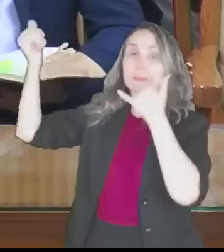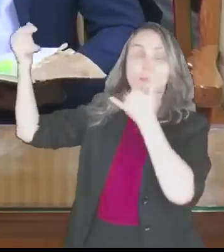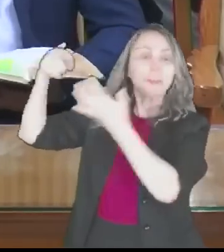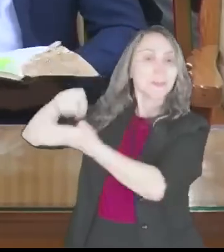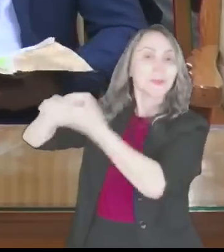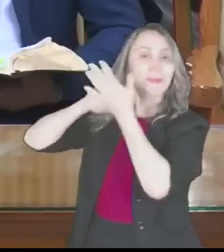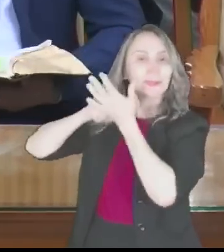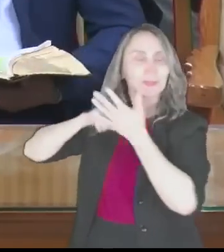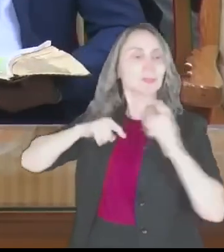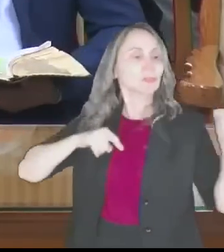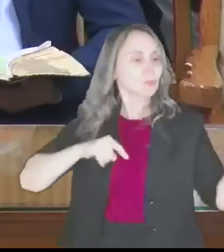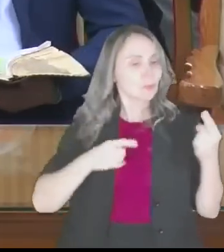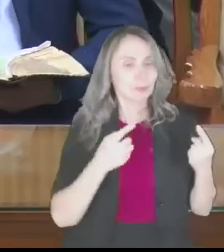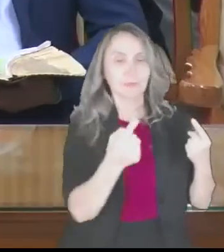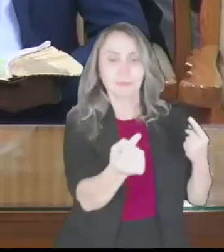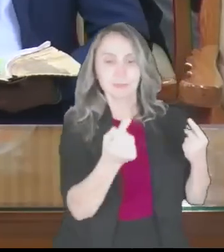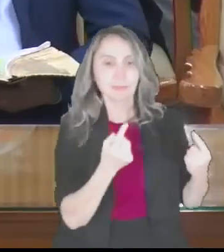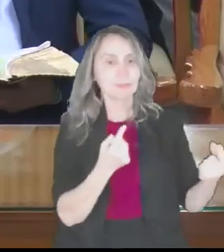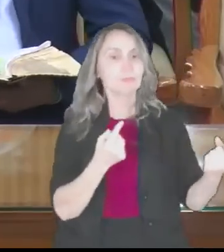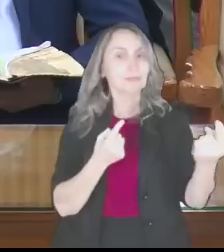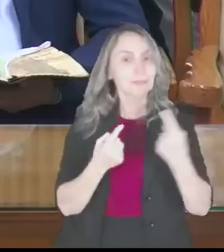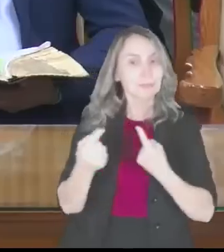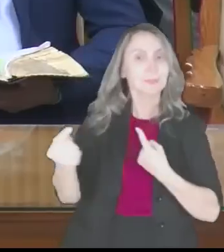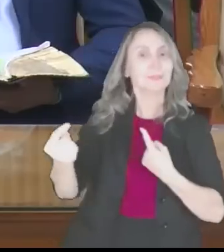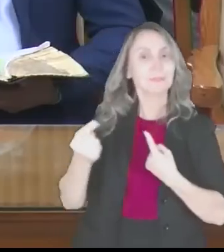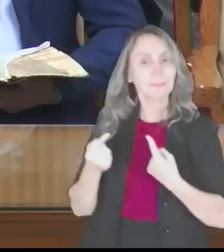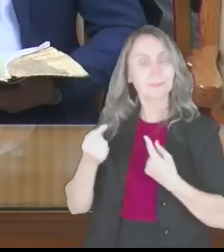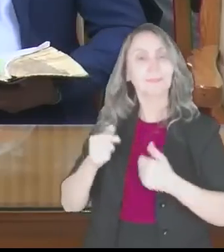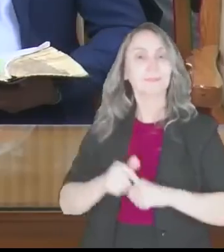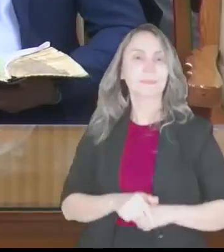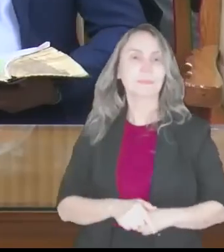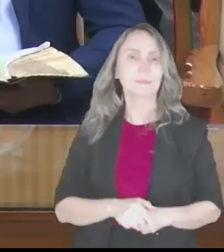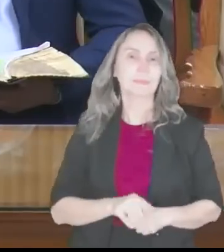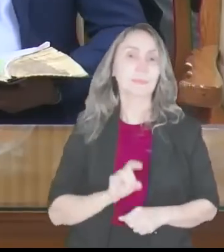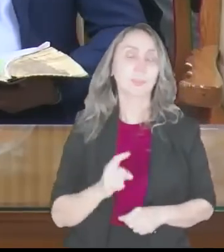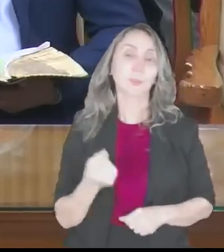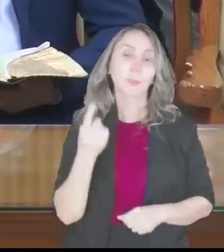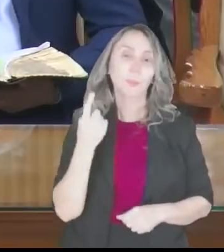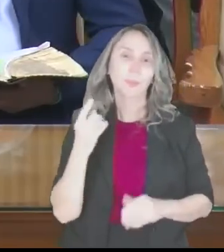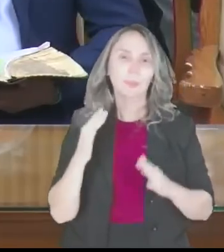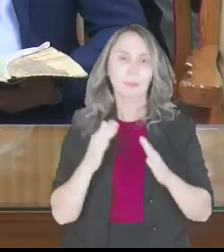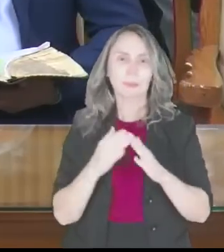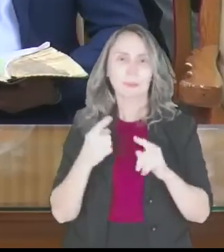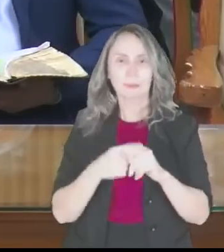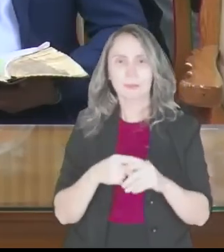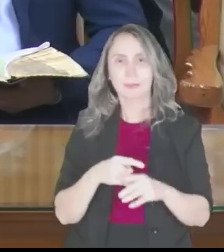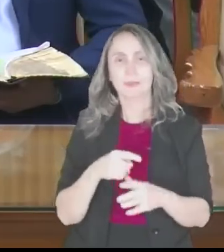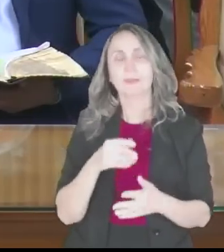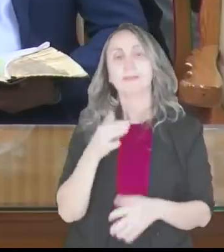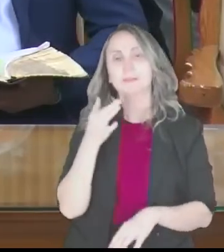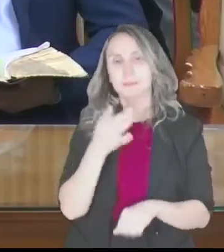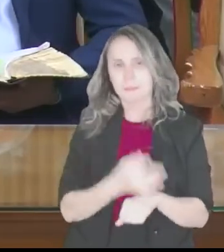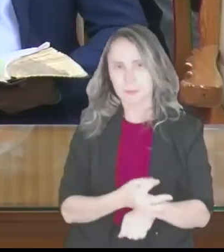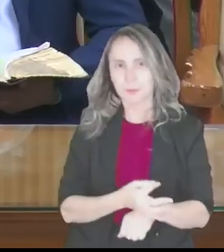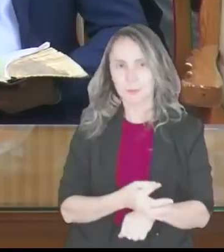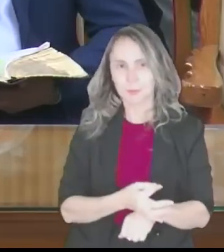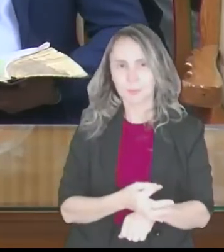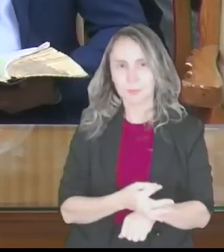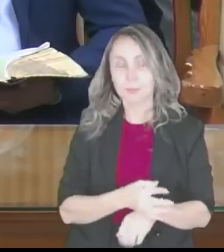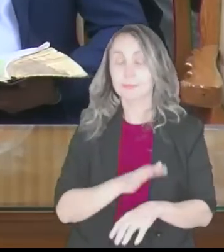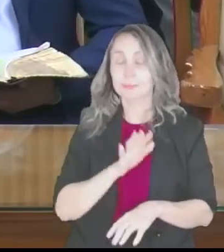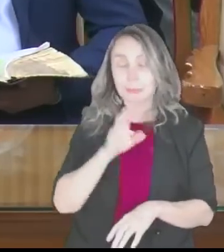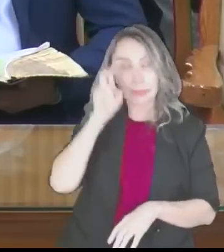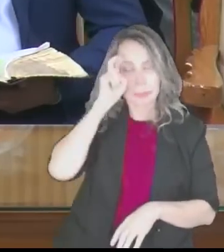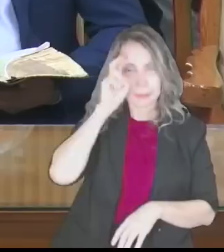a chegar. Faltou uma congregação. Faltou uma. Isso foi numa quinta. Quando foi no sábado,